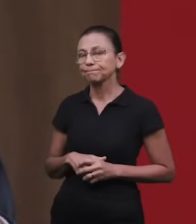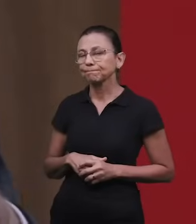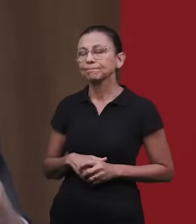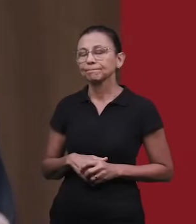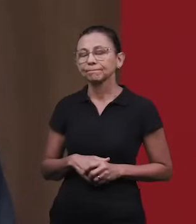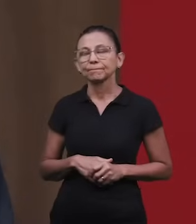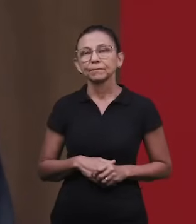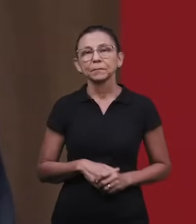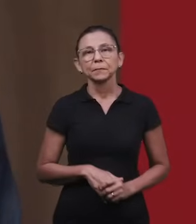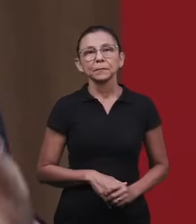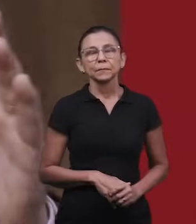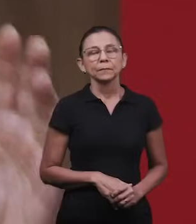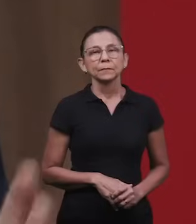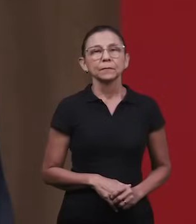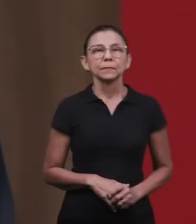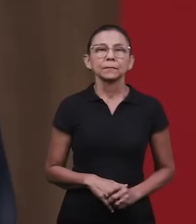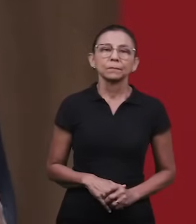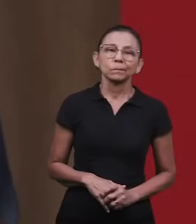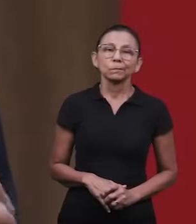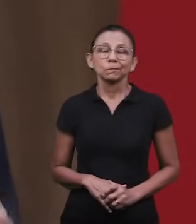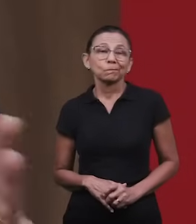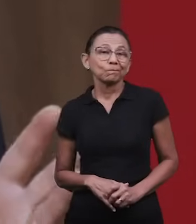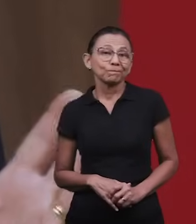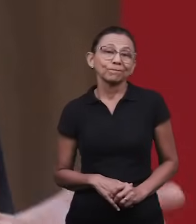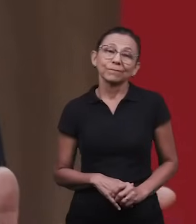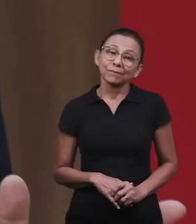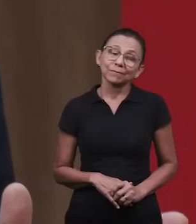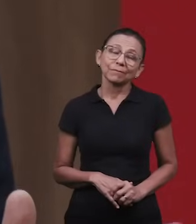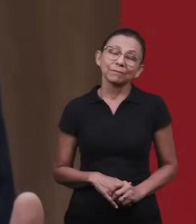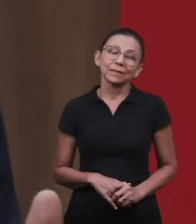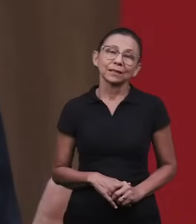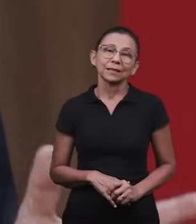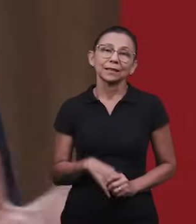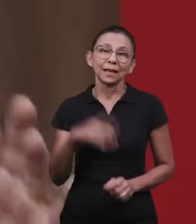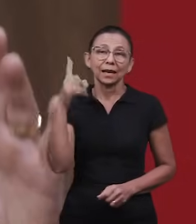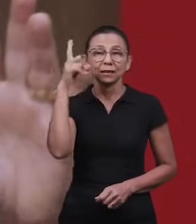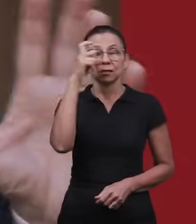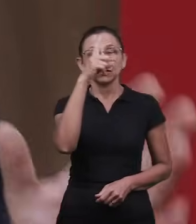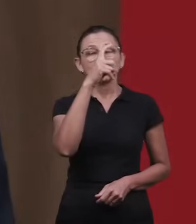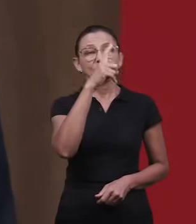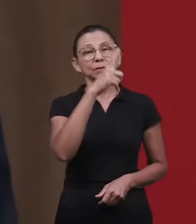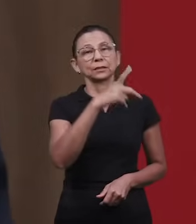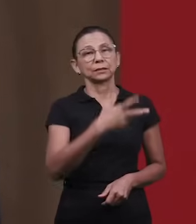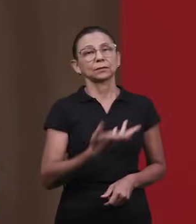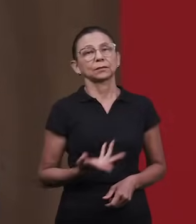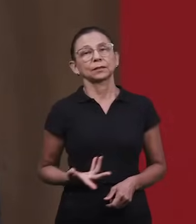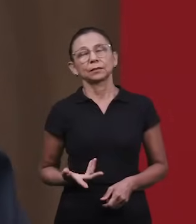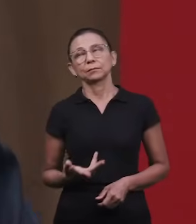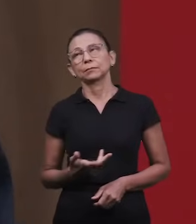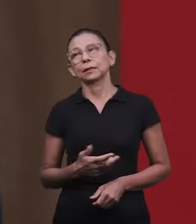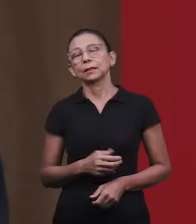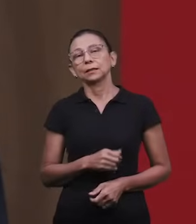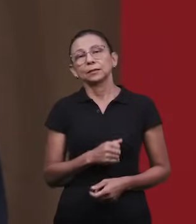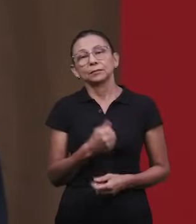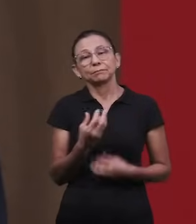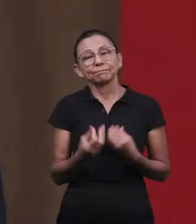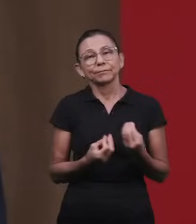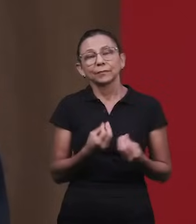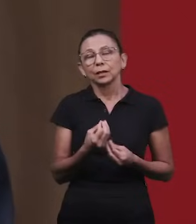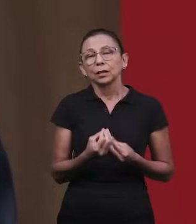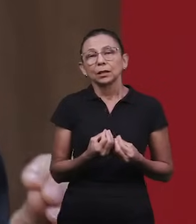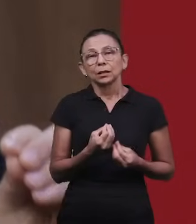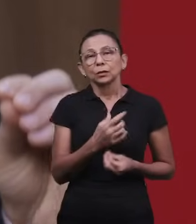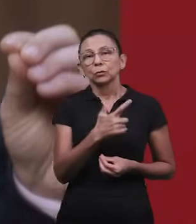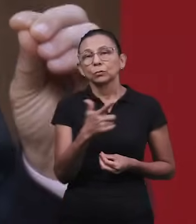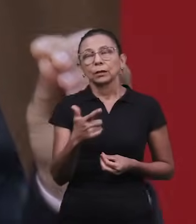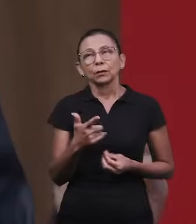forma, tá certo? Então é uma coisa que não é fácil de lidar, não tem uma fórmula para isso,